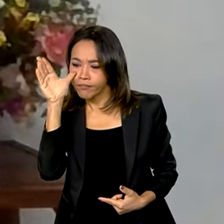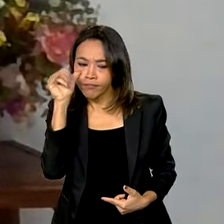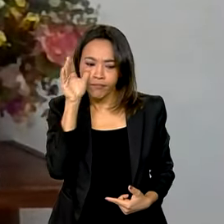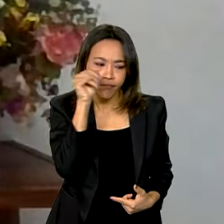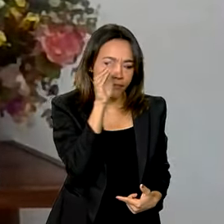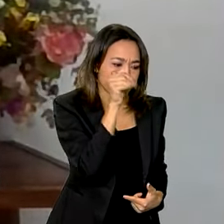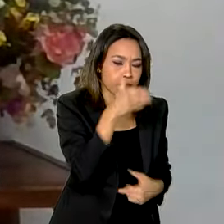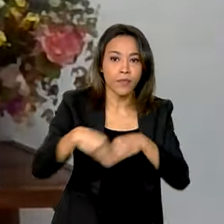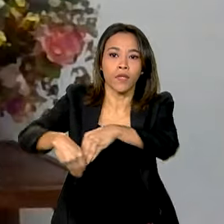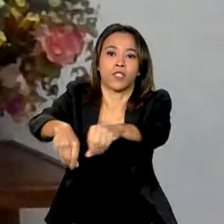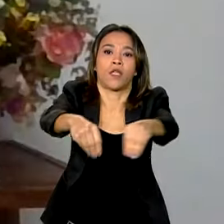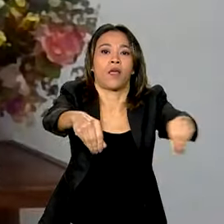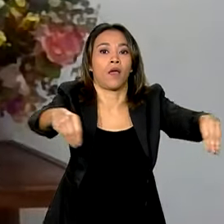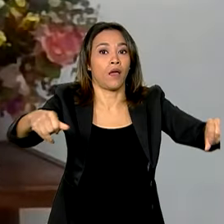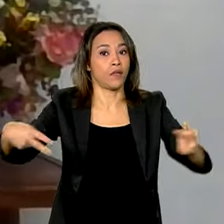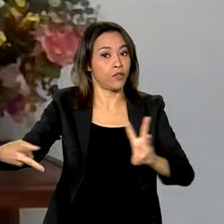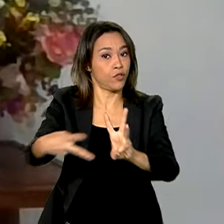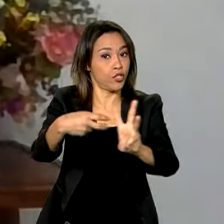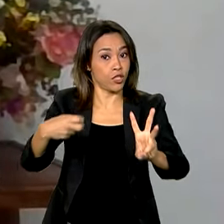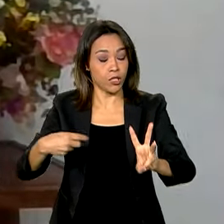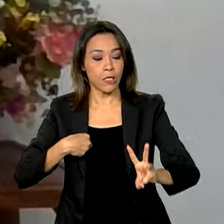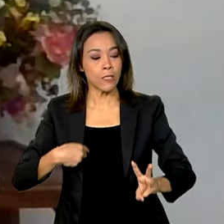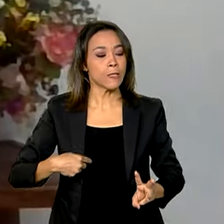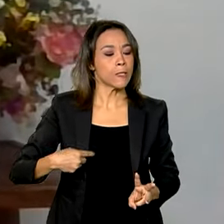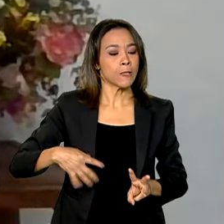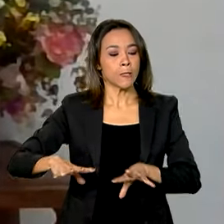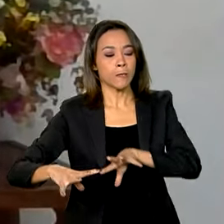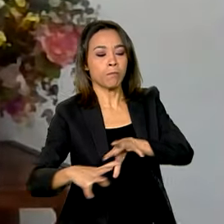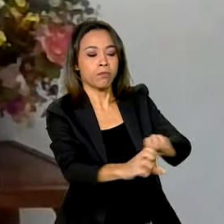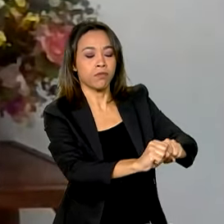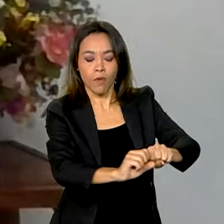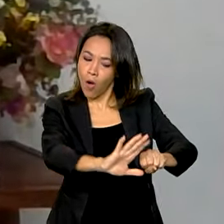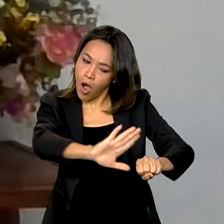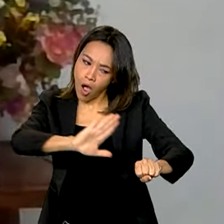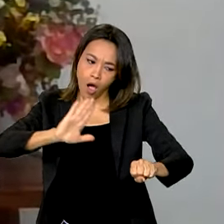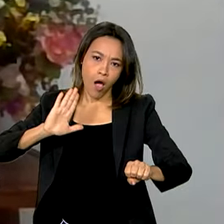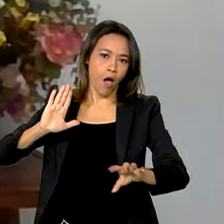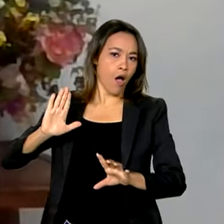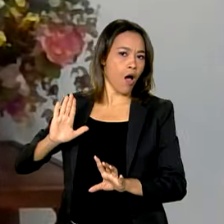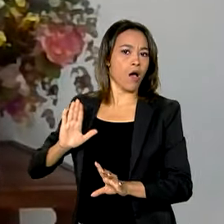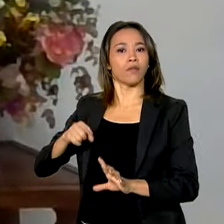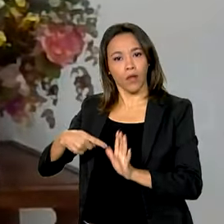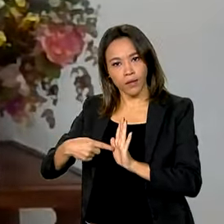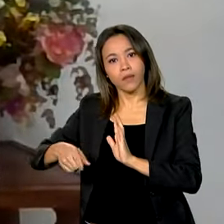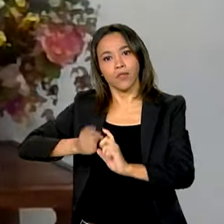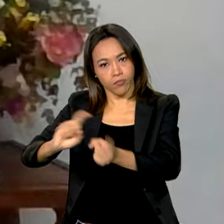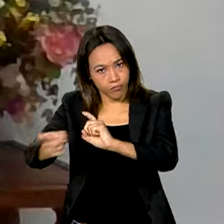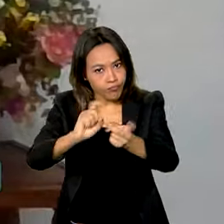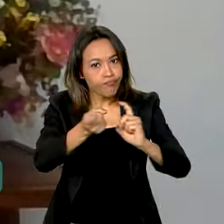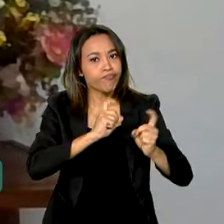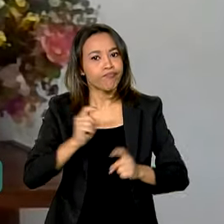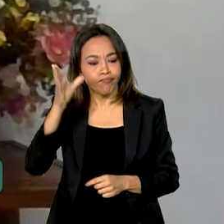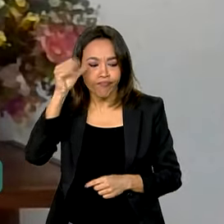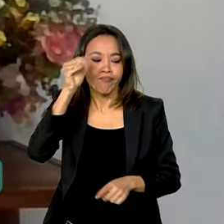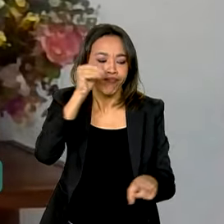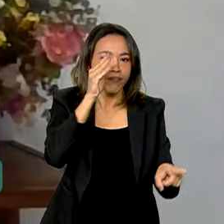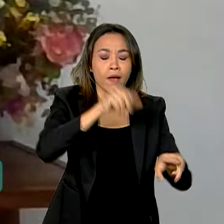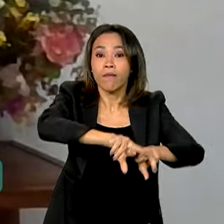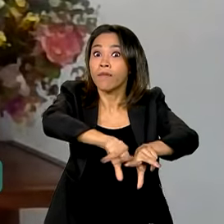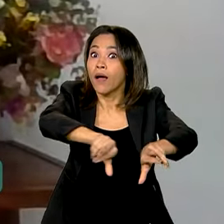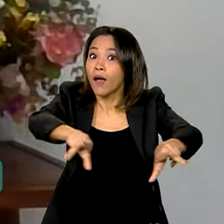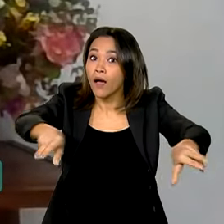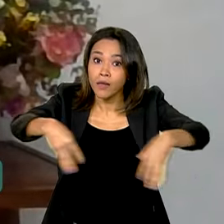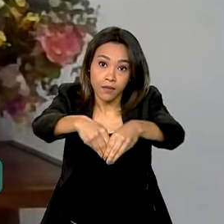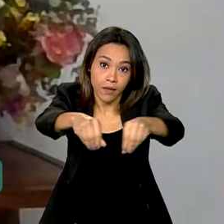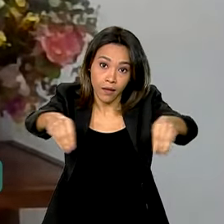terras indígenas já foi embargado, ou seja, medidas administrativas estão sendo tomadas. Em várias terras indígenas,